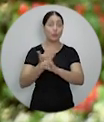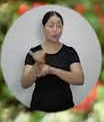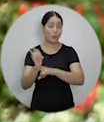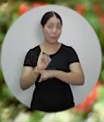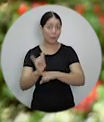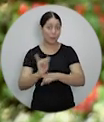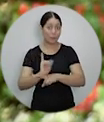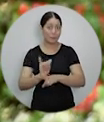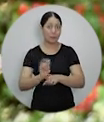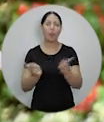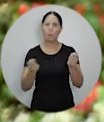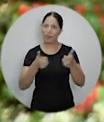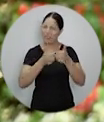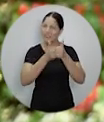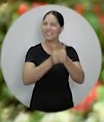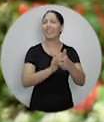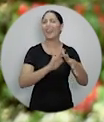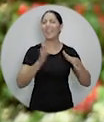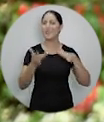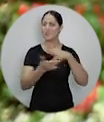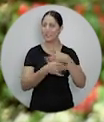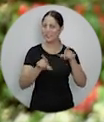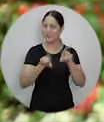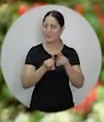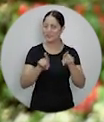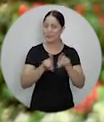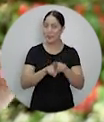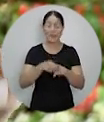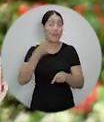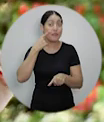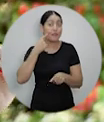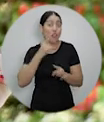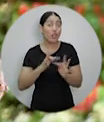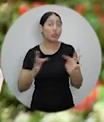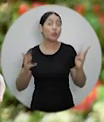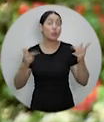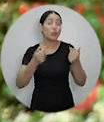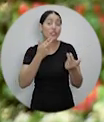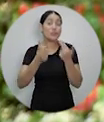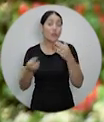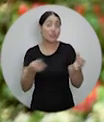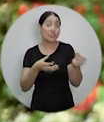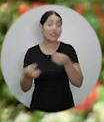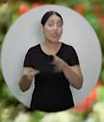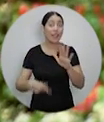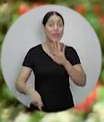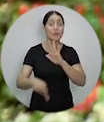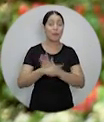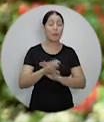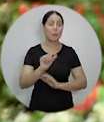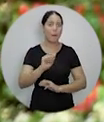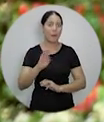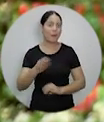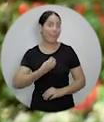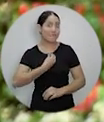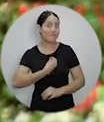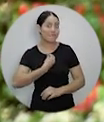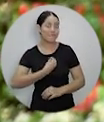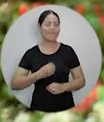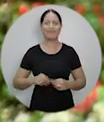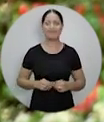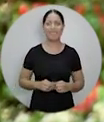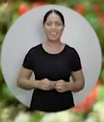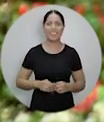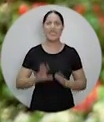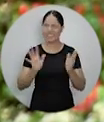você também pode seguir a gente nas redes sociais para conferir tudo que a Ordem dos Advogados do Brasil vem fazendo em tempo real.